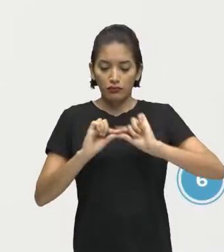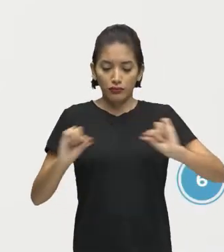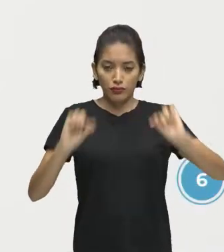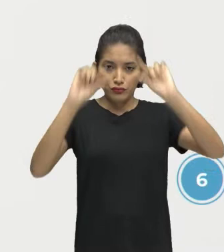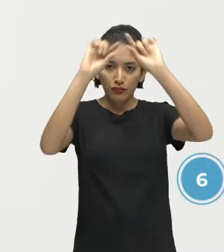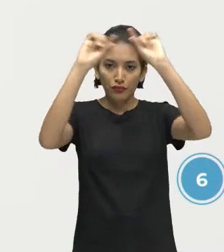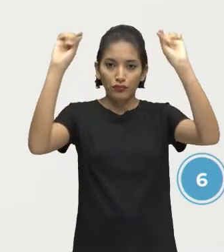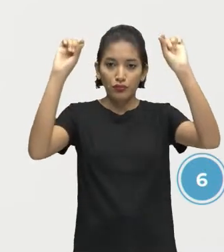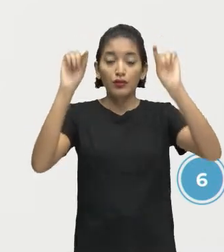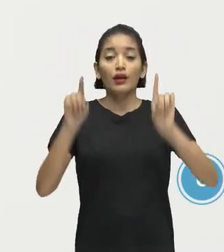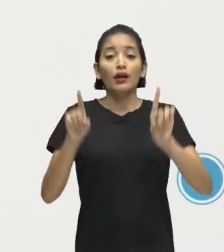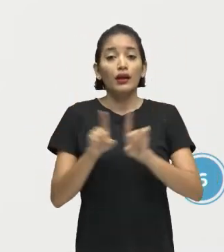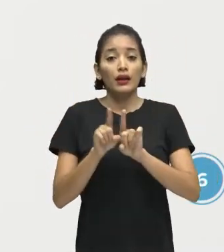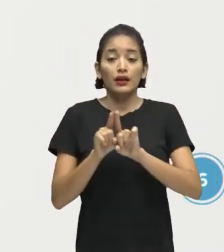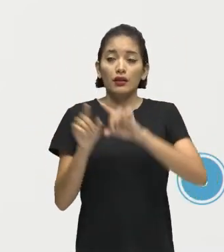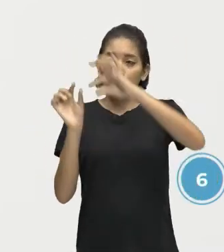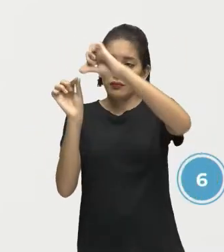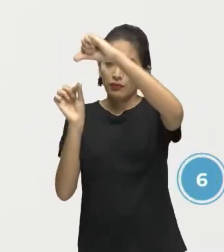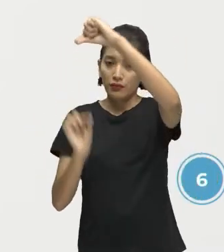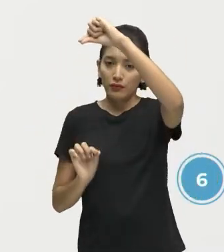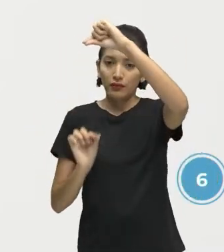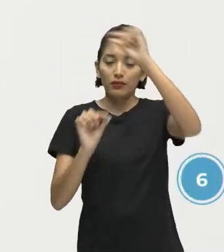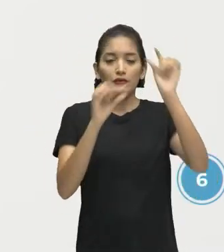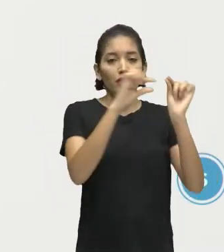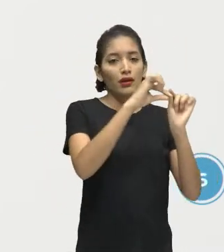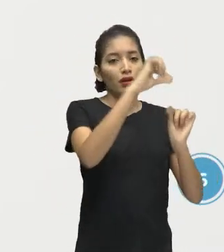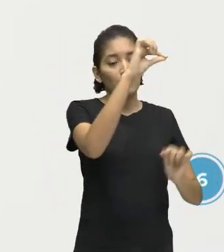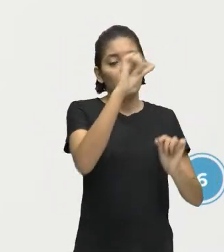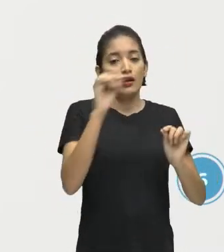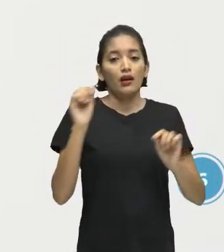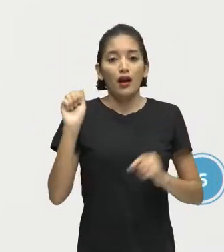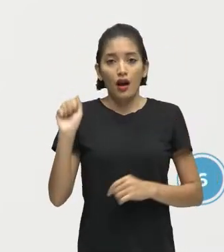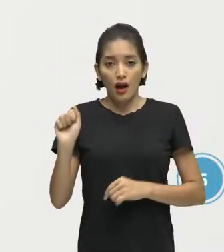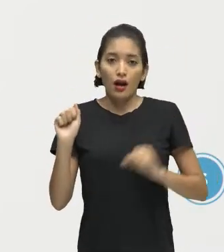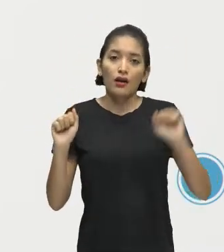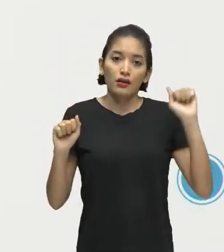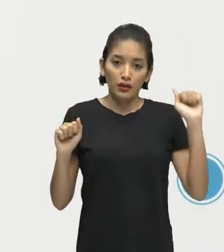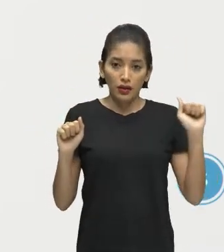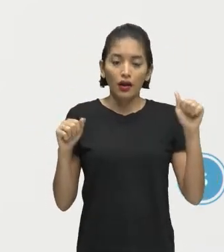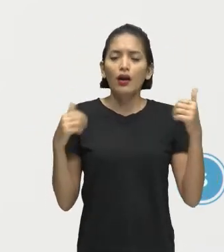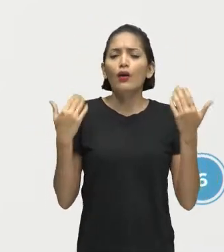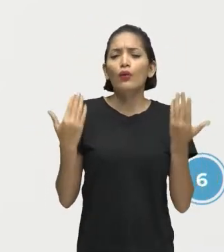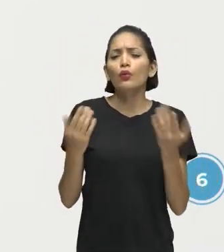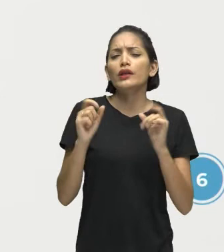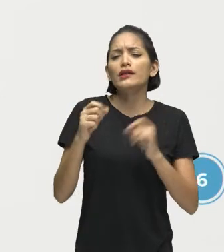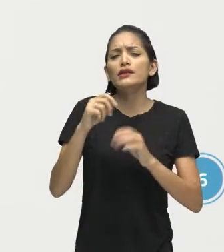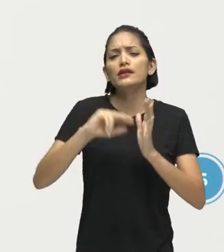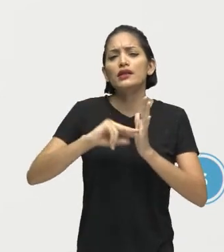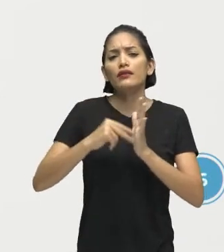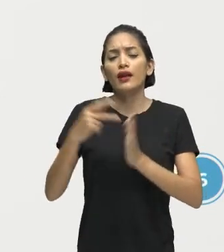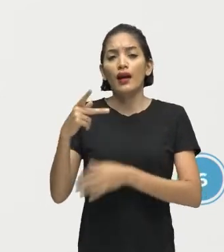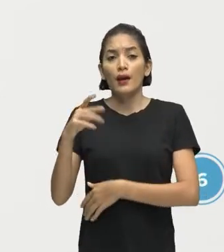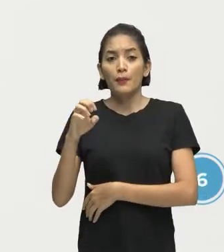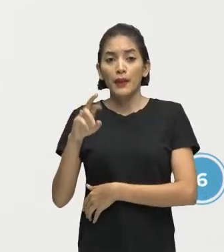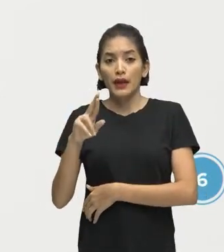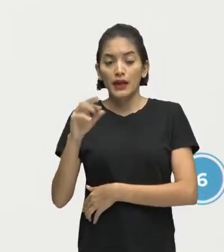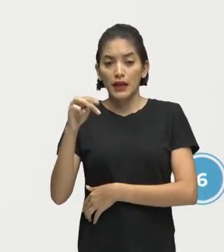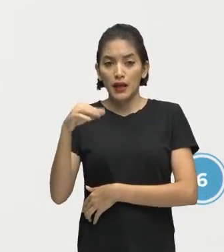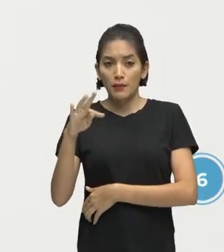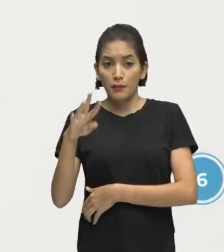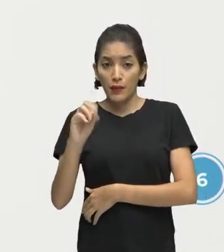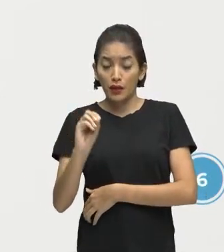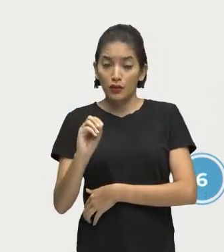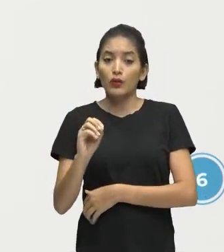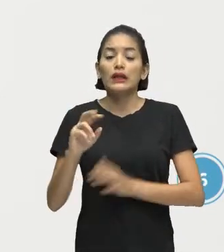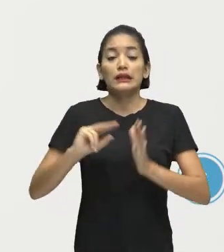e essas duas medidas aqui laterais que valem A. E o que é o perímetro? O perímetro é a soma de